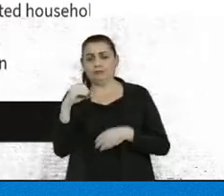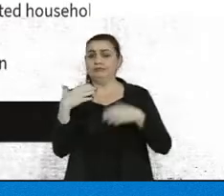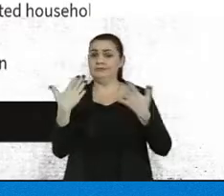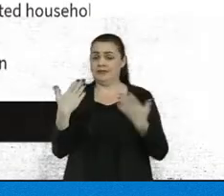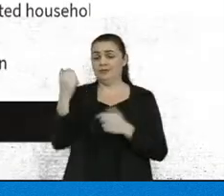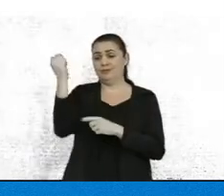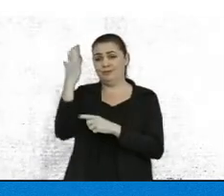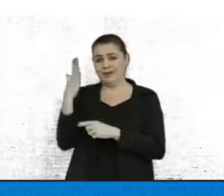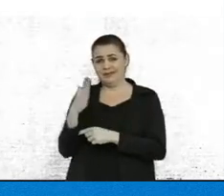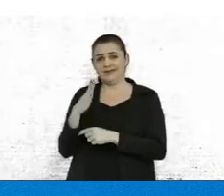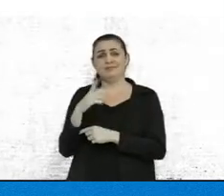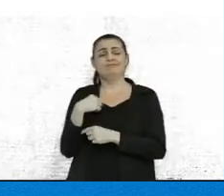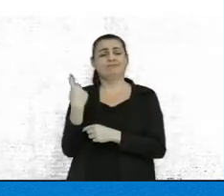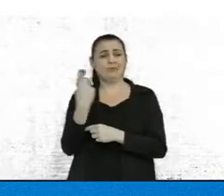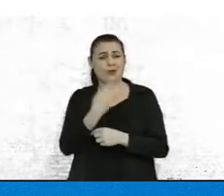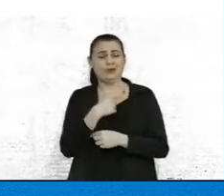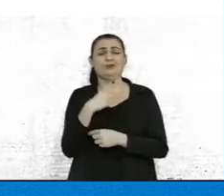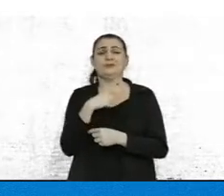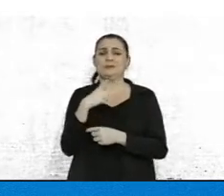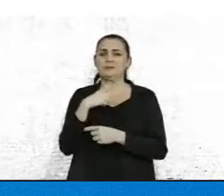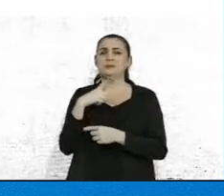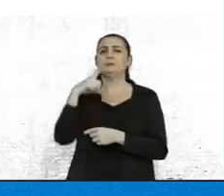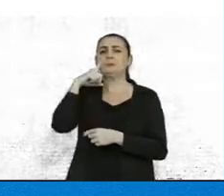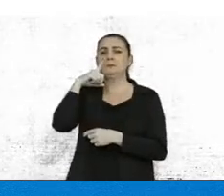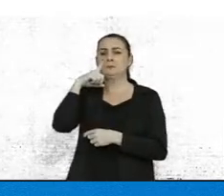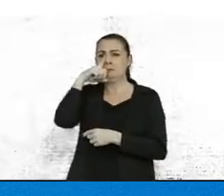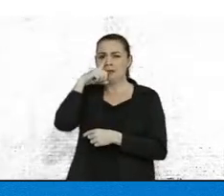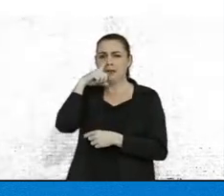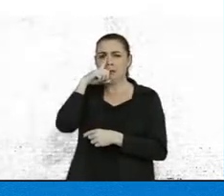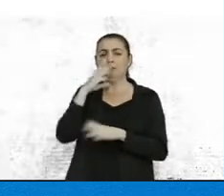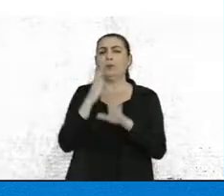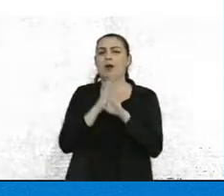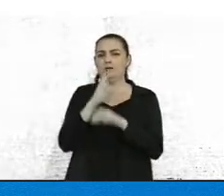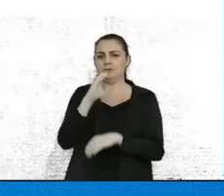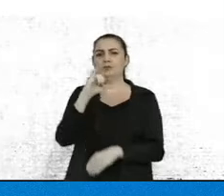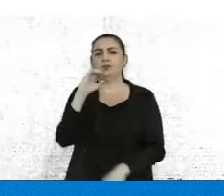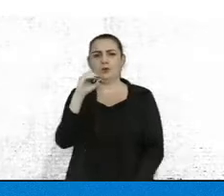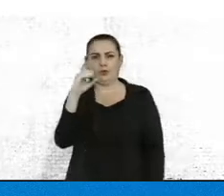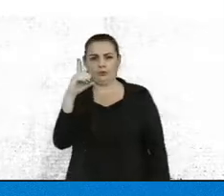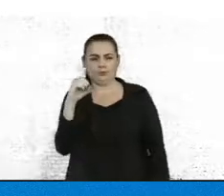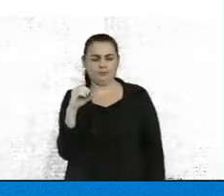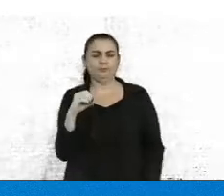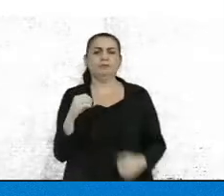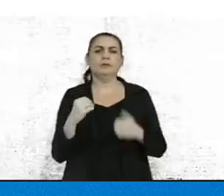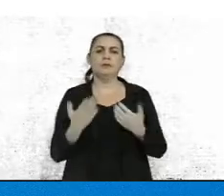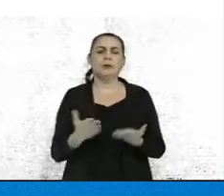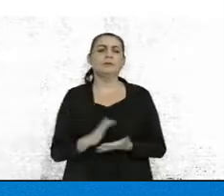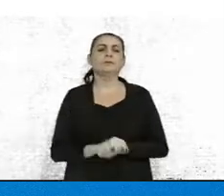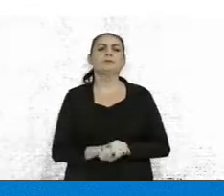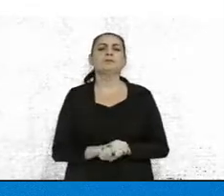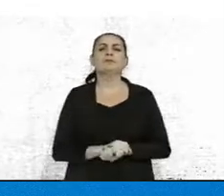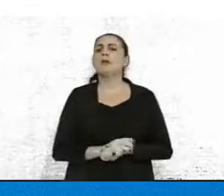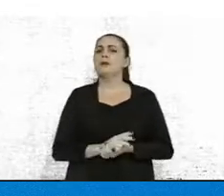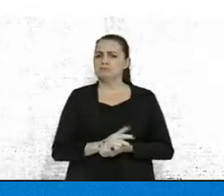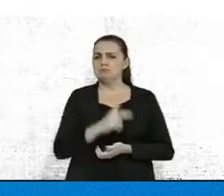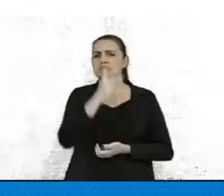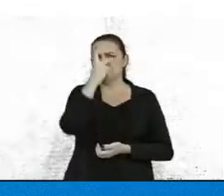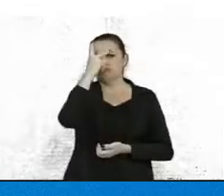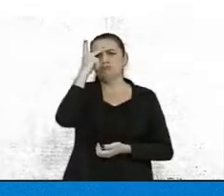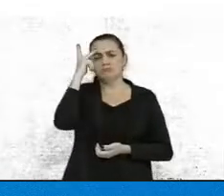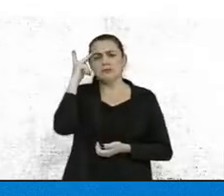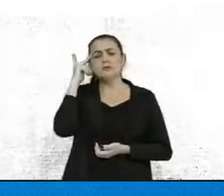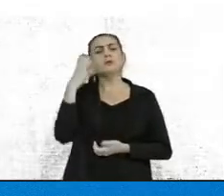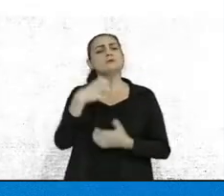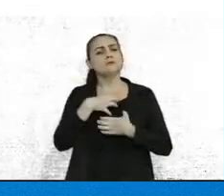alta de iodo, tá bom? Muitas pessoas se sentem super bem quando tomam iodo, a gente tem que ter um pouquinho de cuidado com isso.